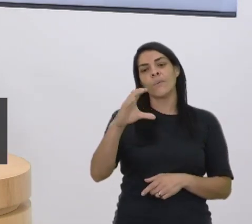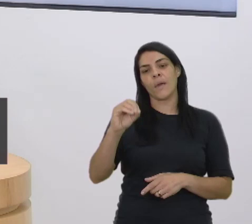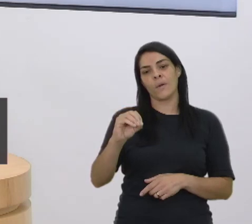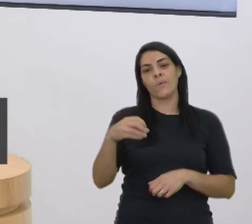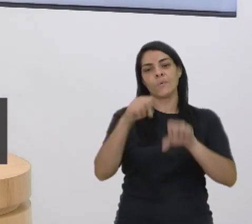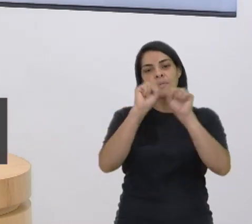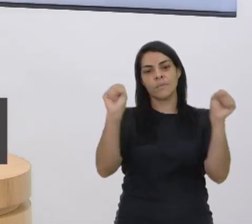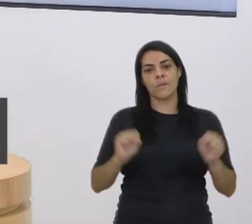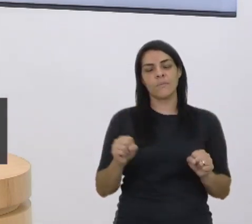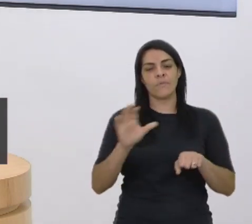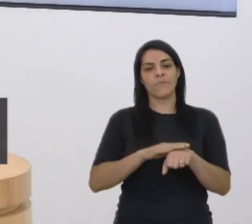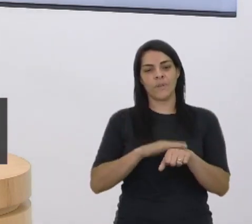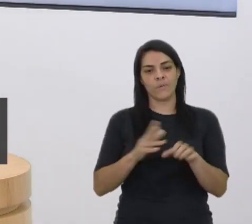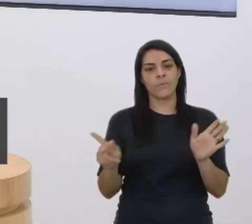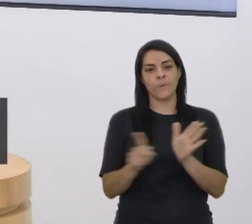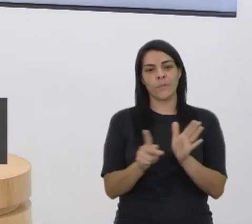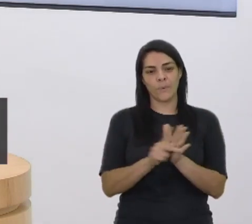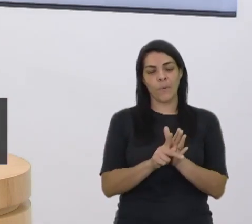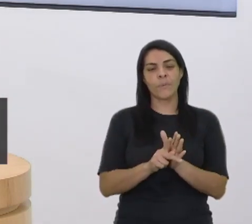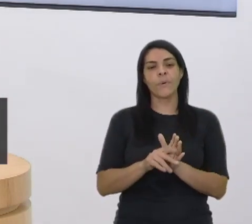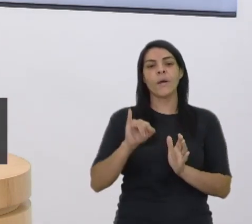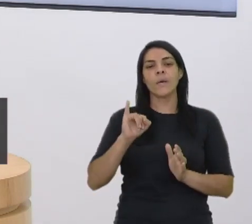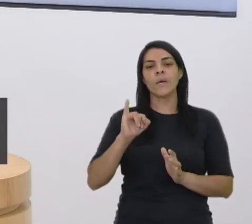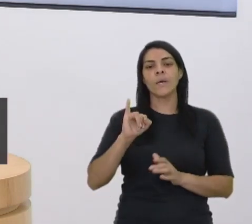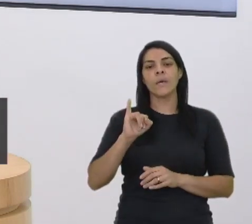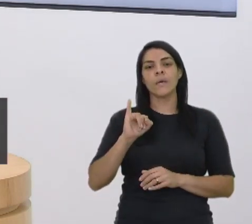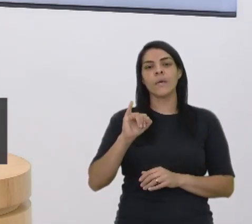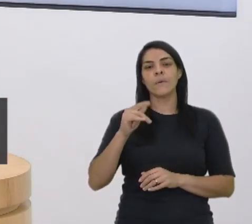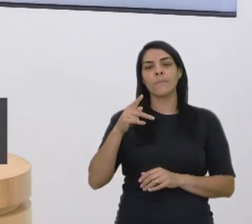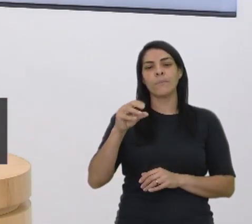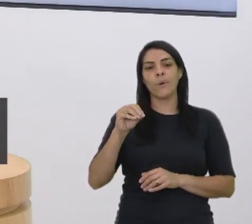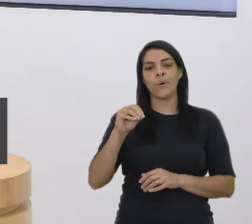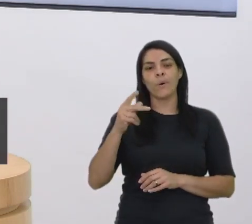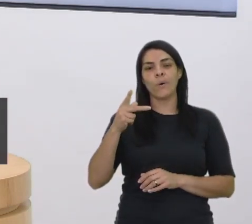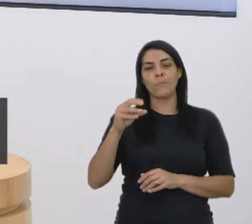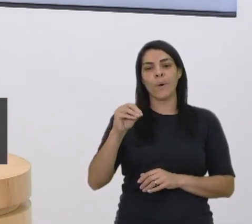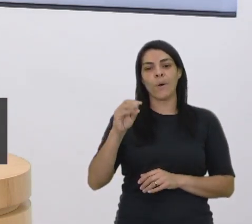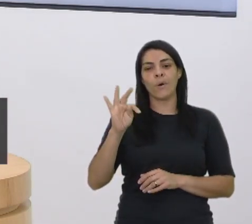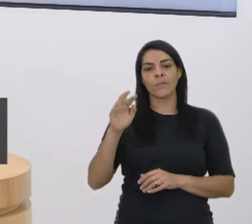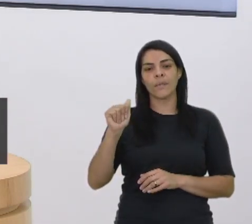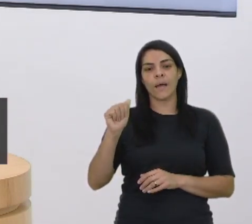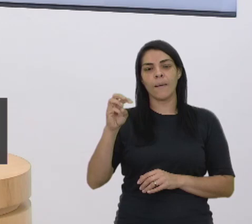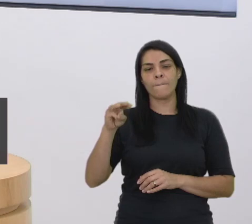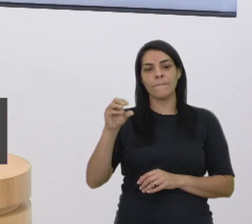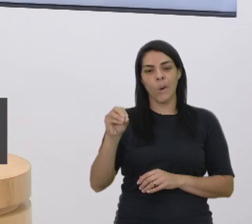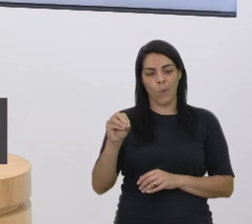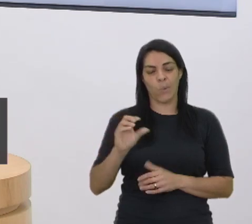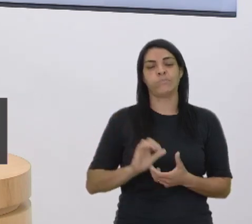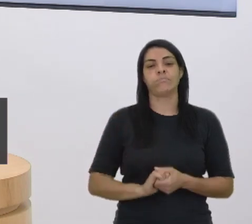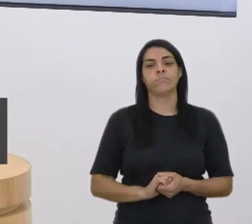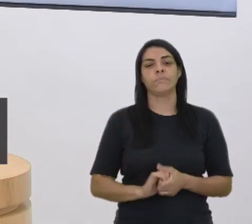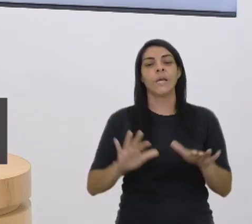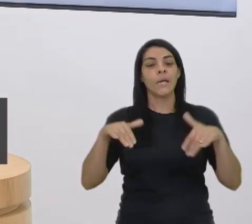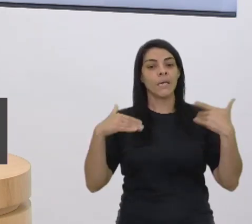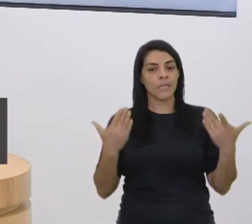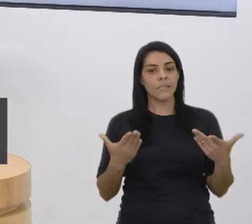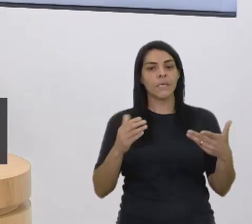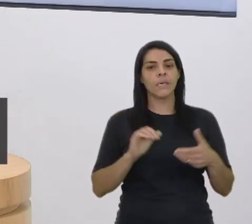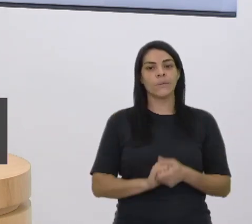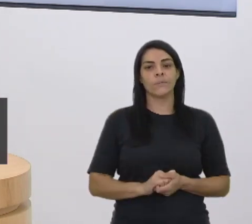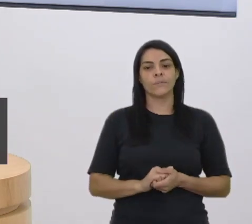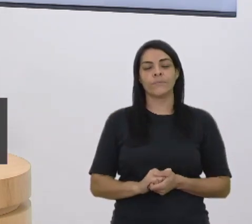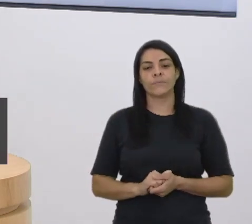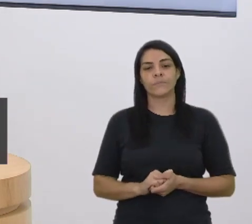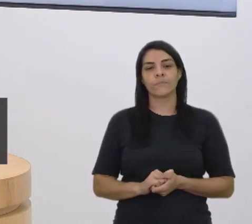feito para esse hipopótamo, o que causa outros tipos de problema. Então, esse ecossistema ele funciona de uma maneira funcional e